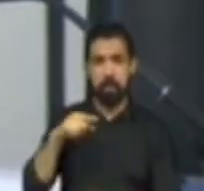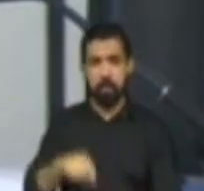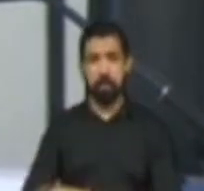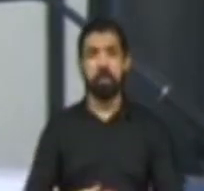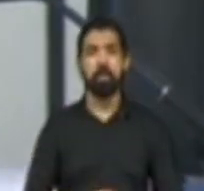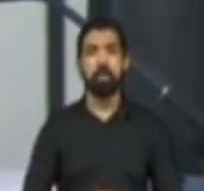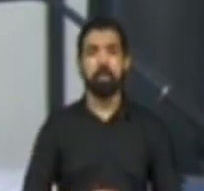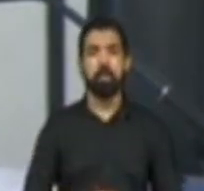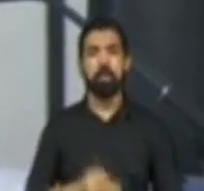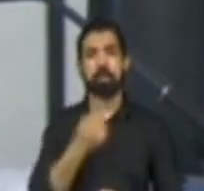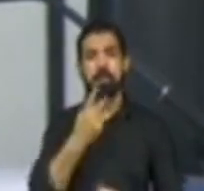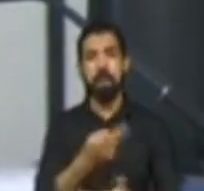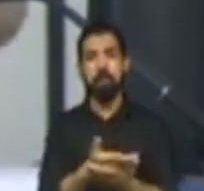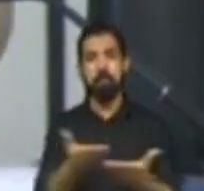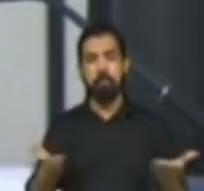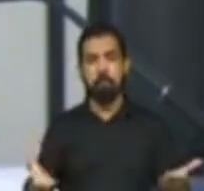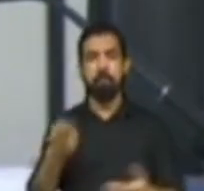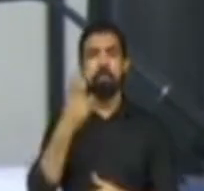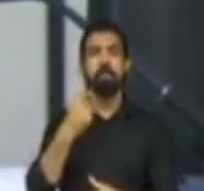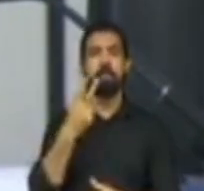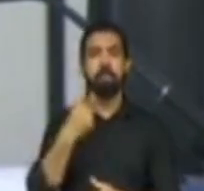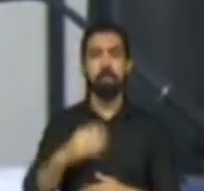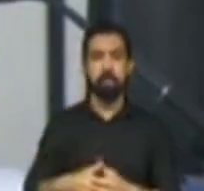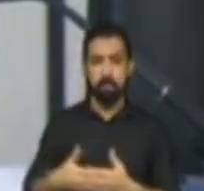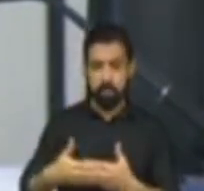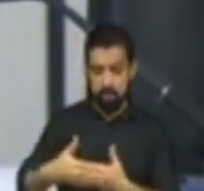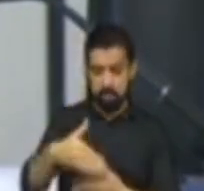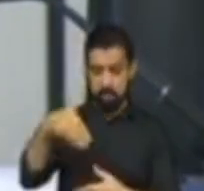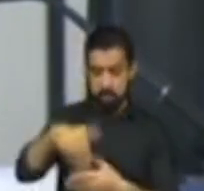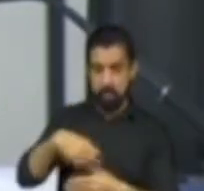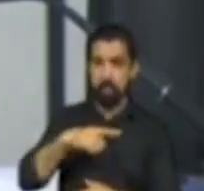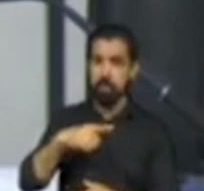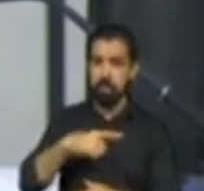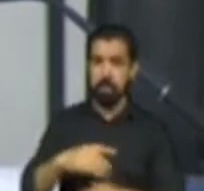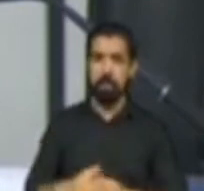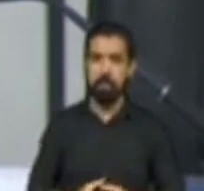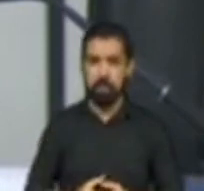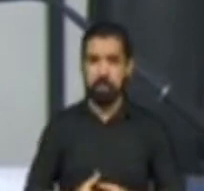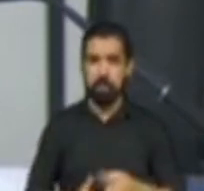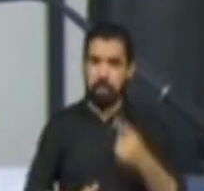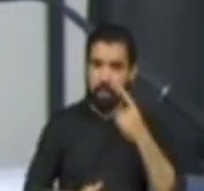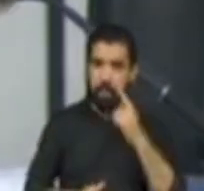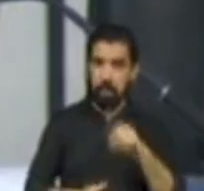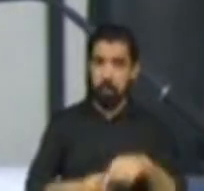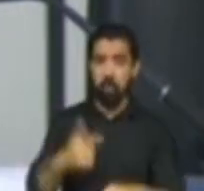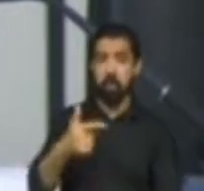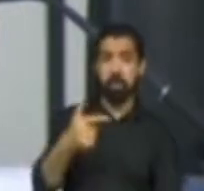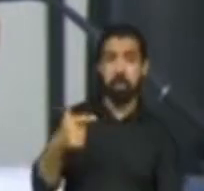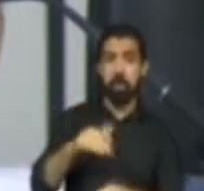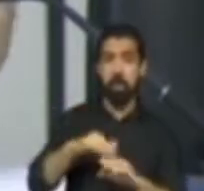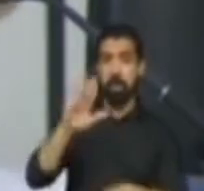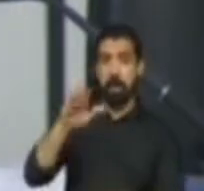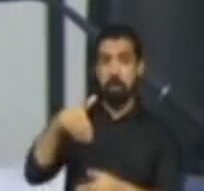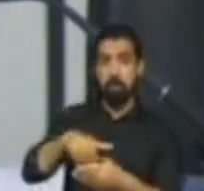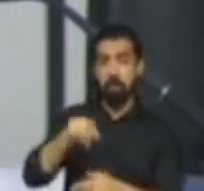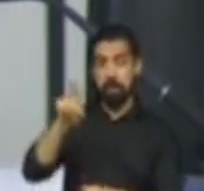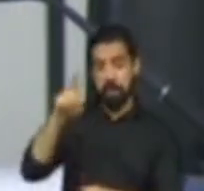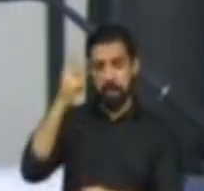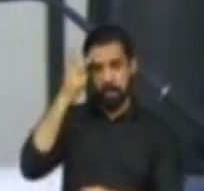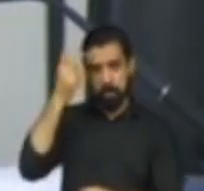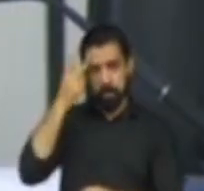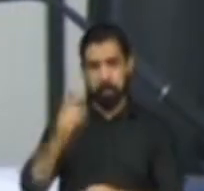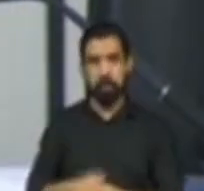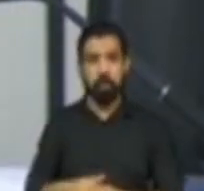e falar para o povo cearense: as eleições estão aí. Esse camarada foi o segundo mais votado lá em São Paulo. Então